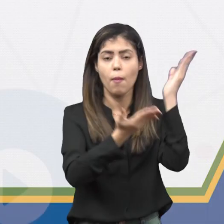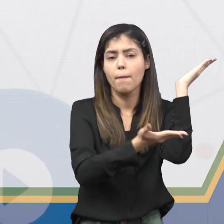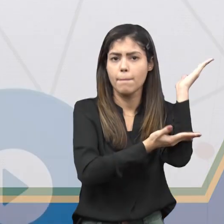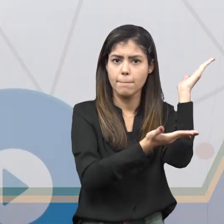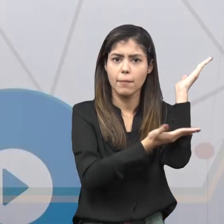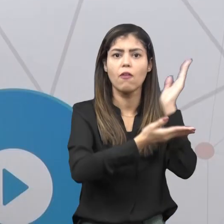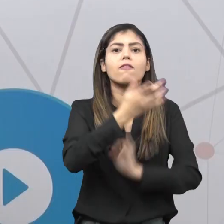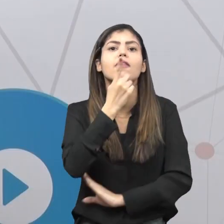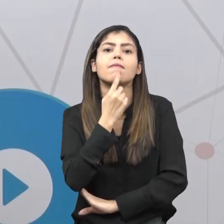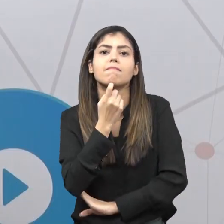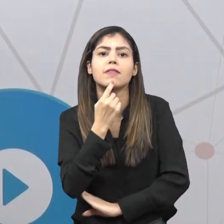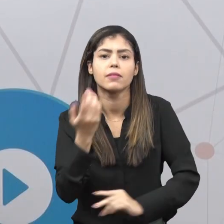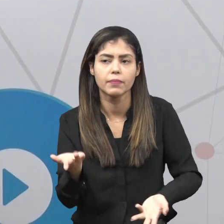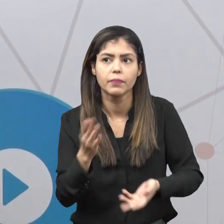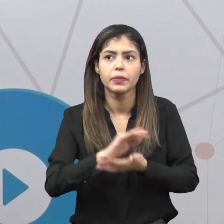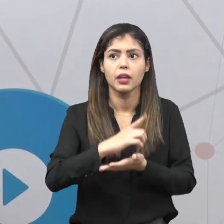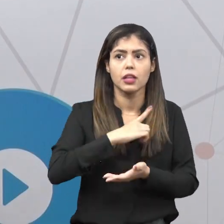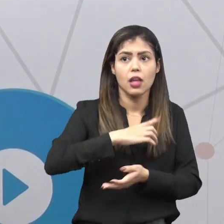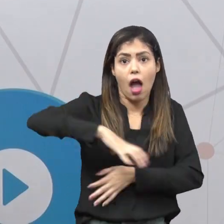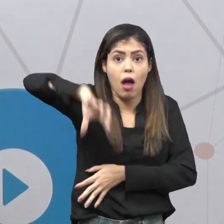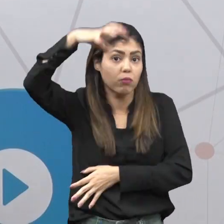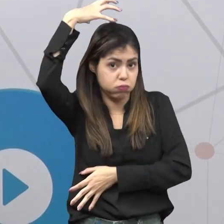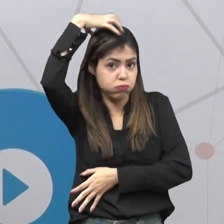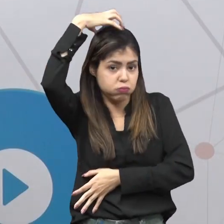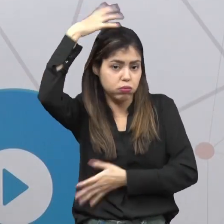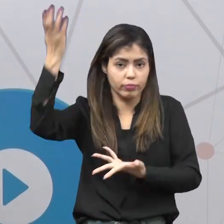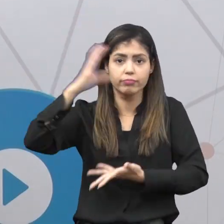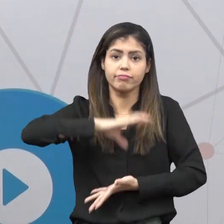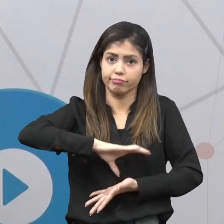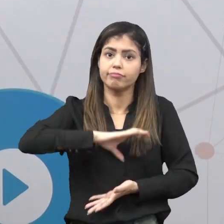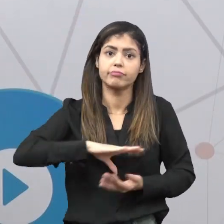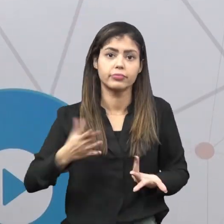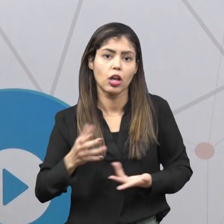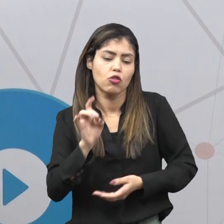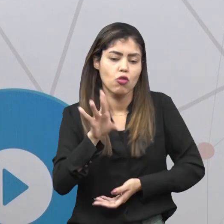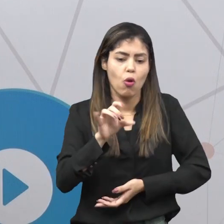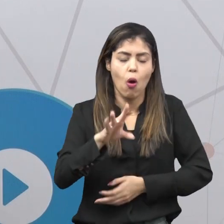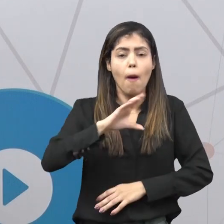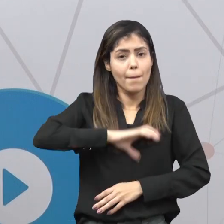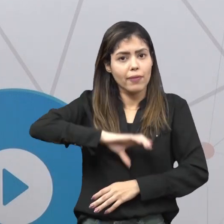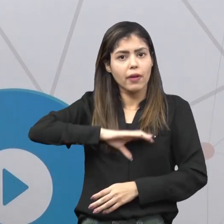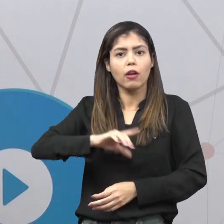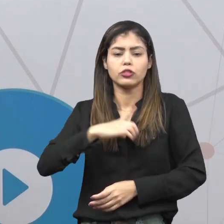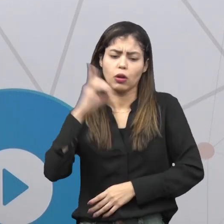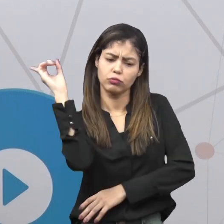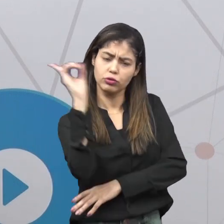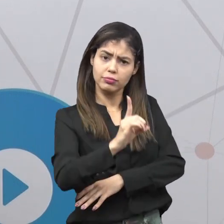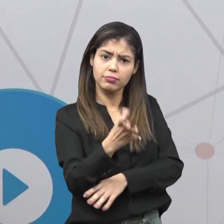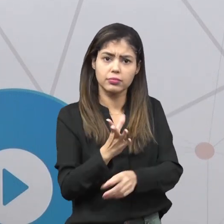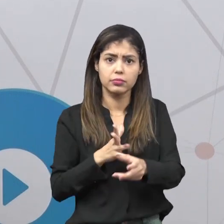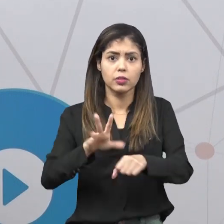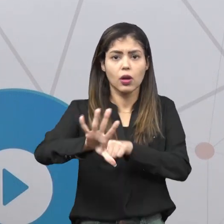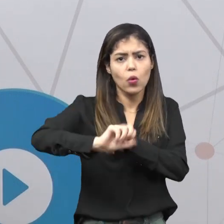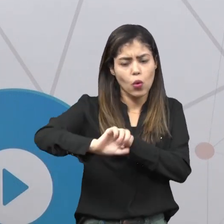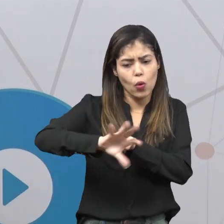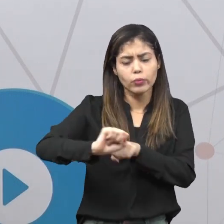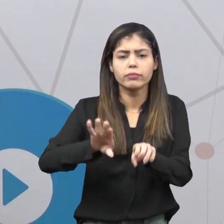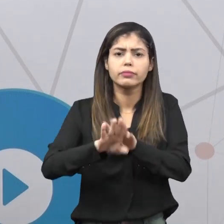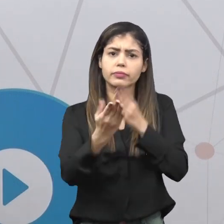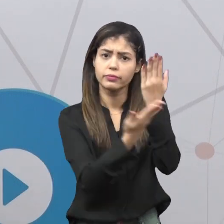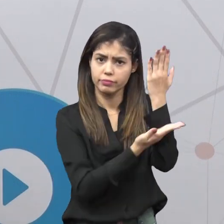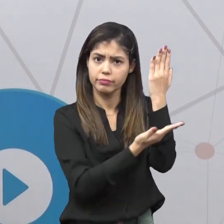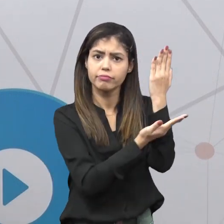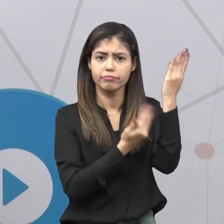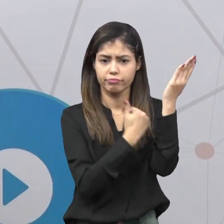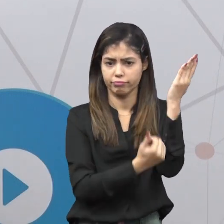tem o monopólio da coroa portuguesa, né? Somente Portugal tinha aí o direito de extrair essa madeira, de